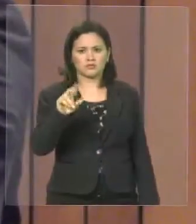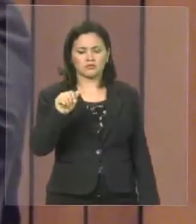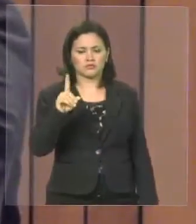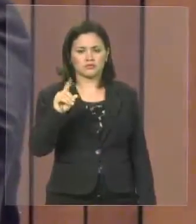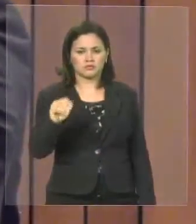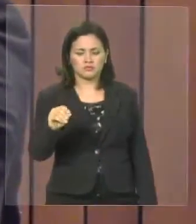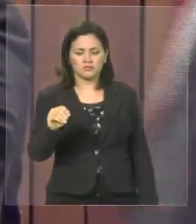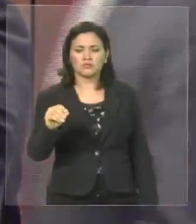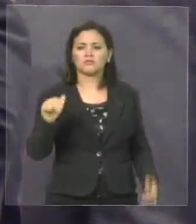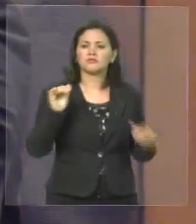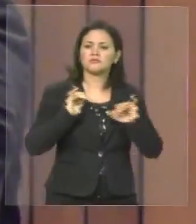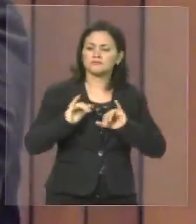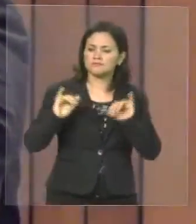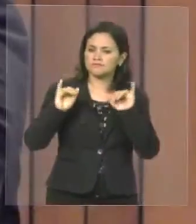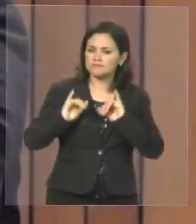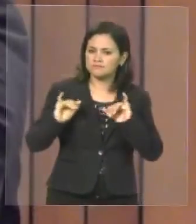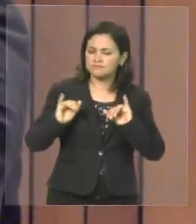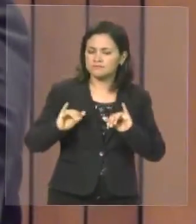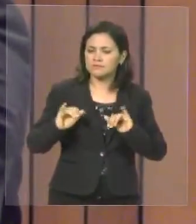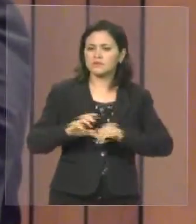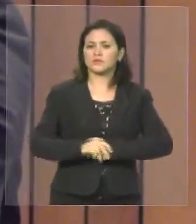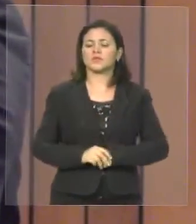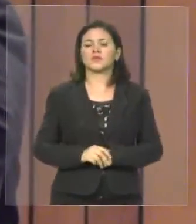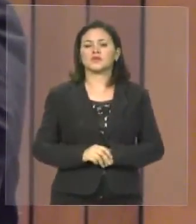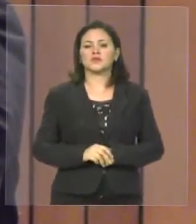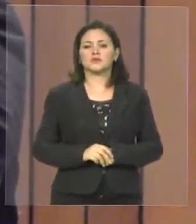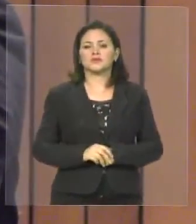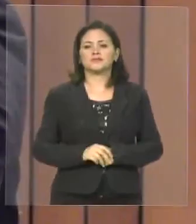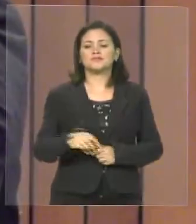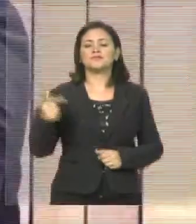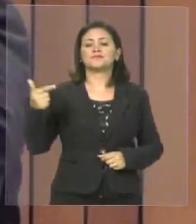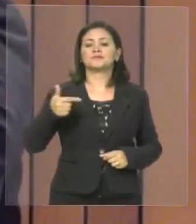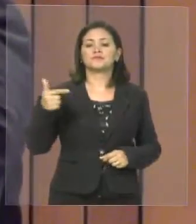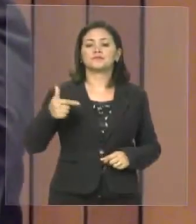homem público, que no segundo turno